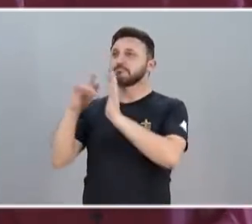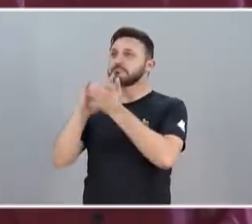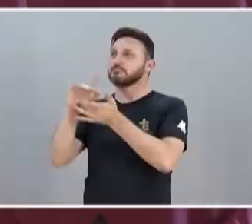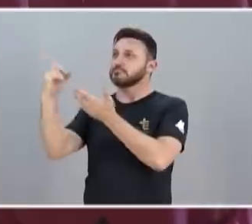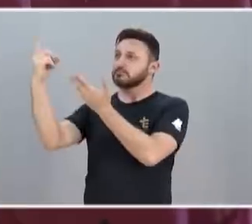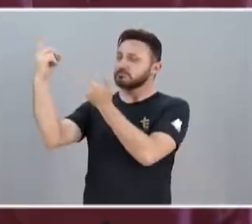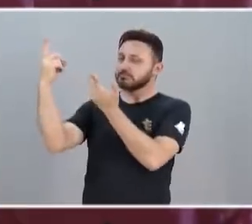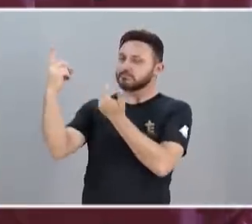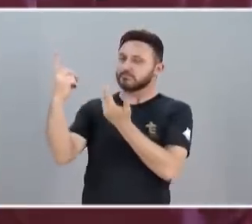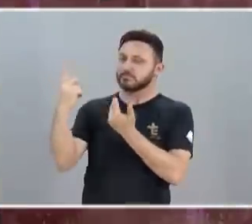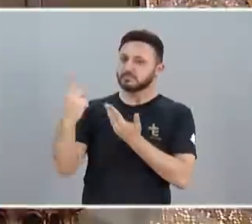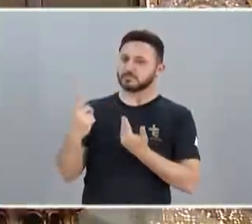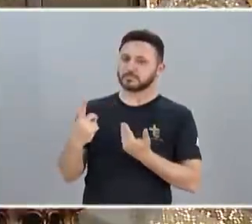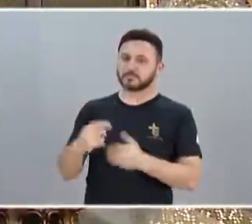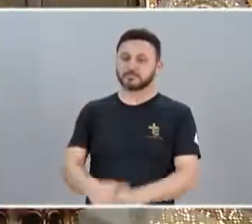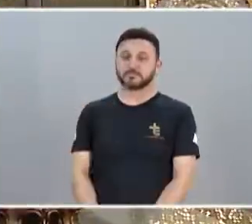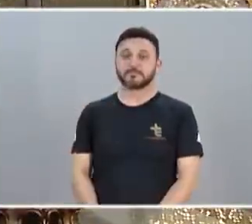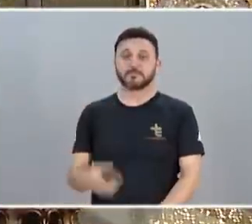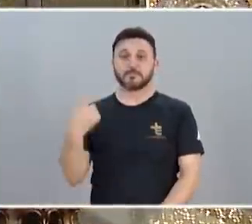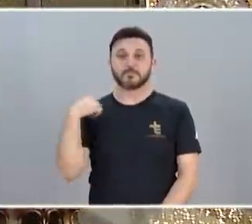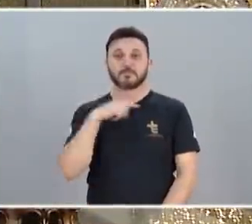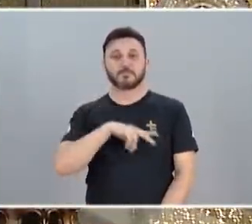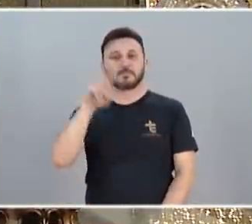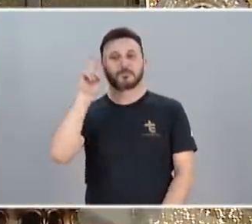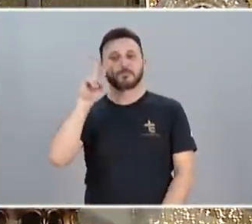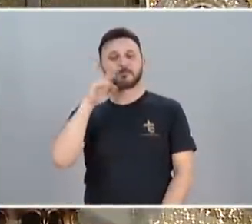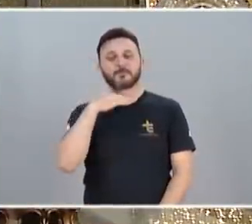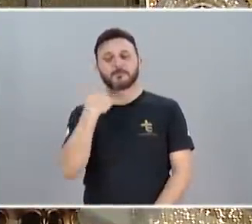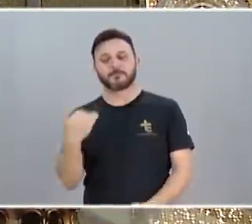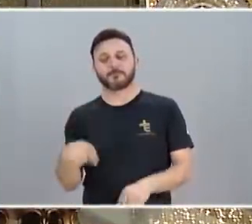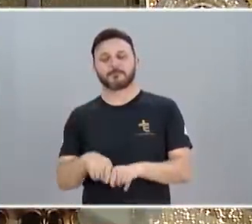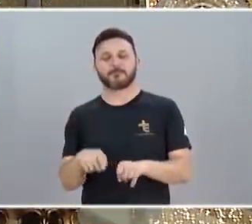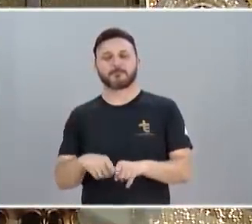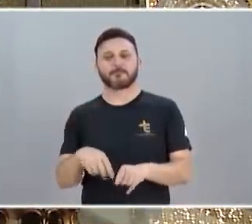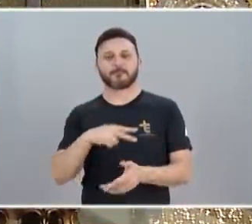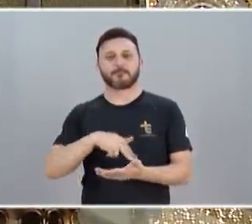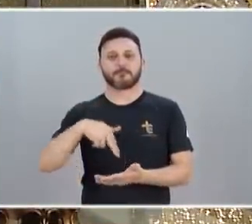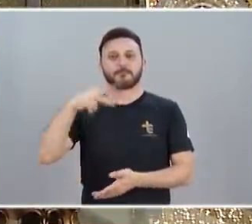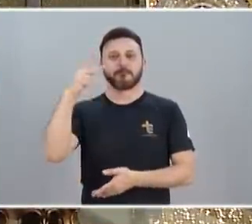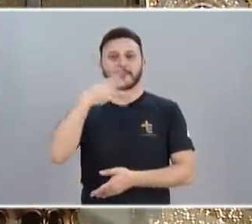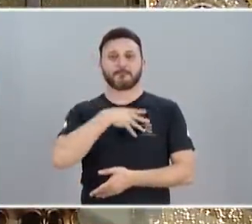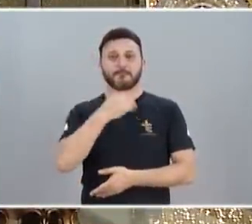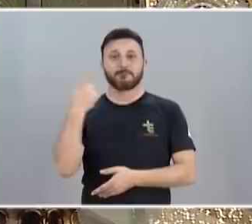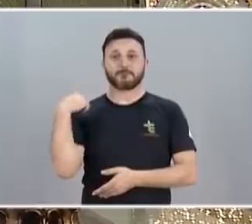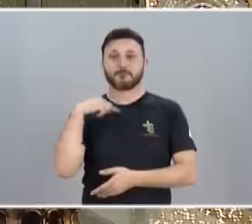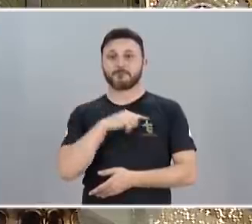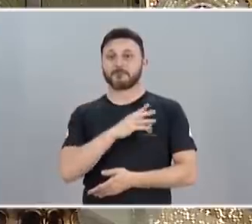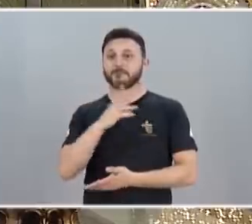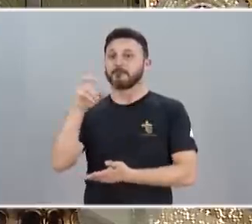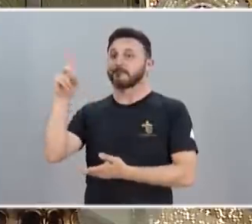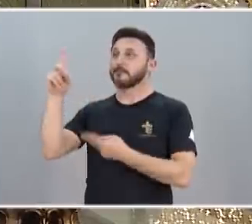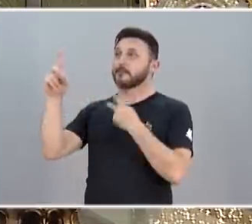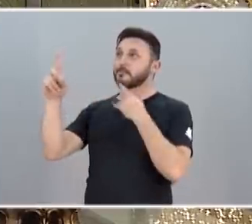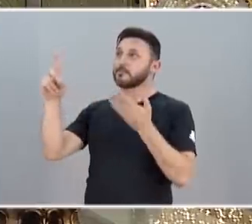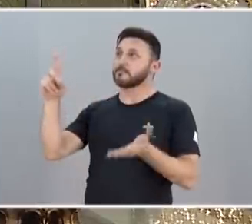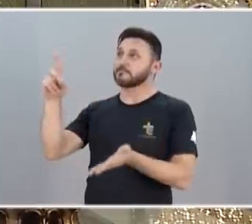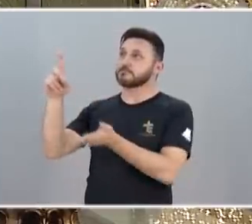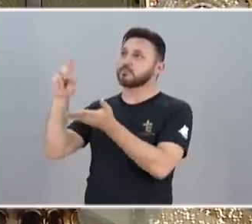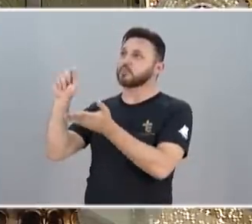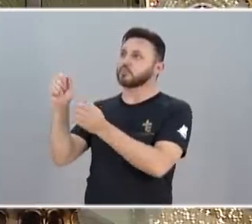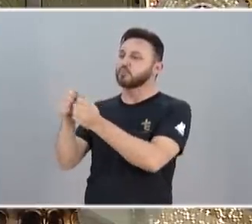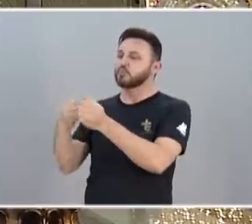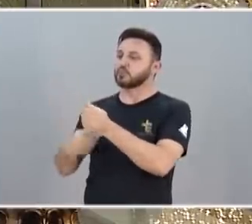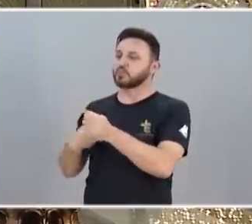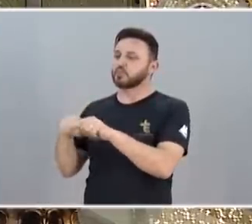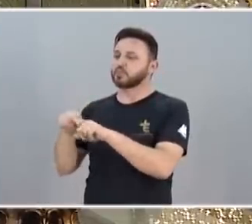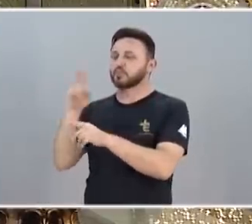ressurreição. Vinde, Senhor Jesus. Celebrando, pois, a memória da morte e a ressurreição do vosso Filho, nós vos oferecemos, ó Pai,